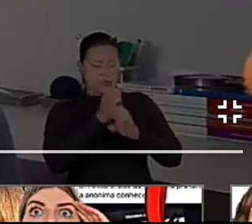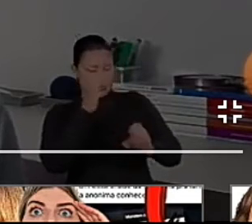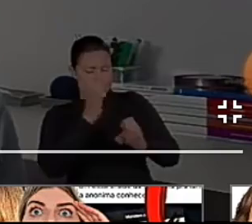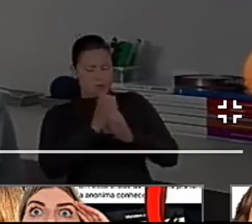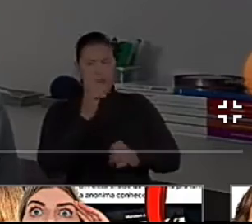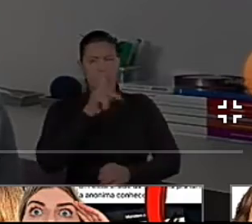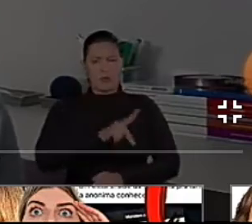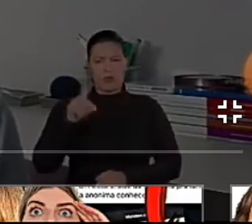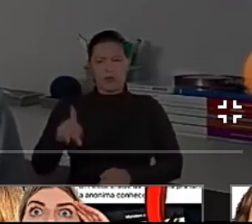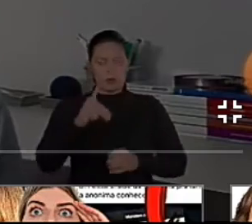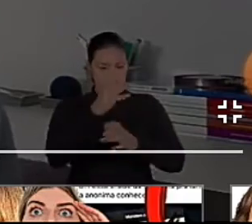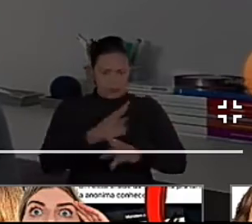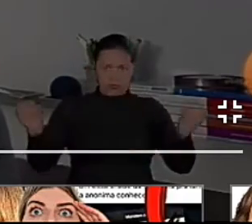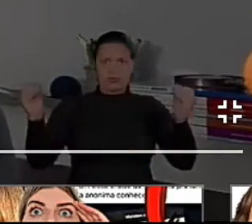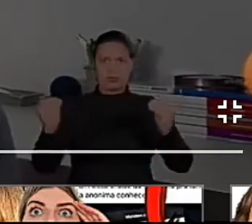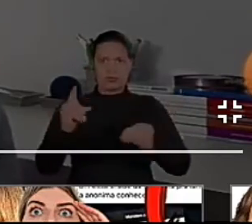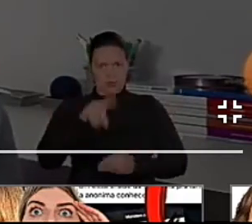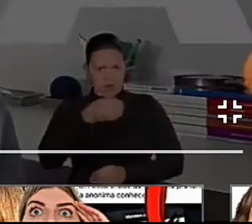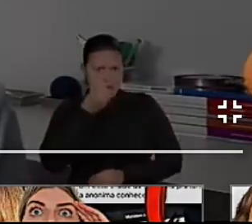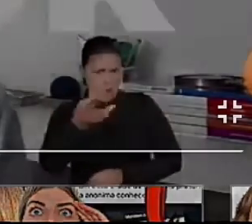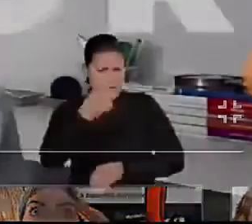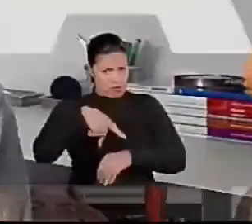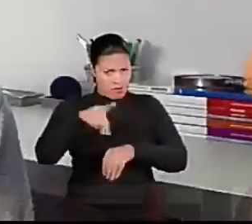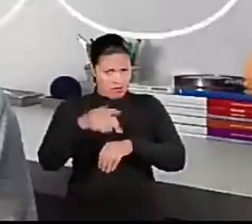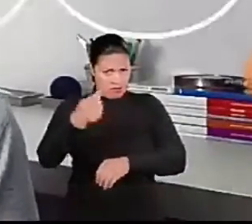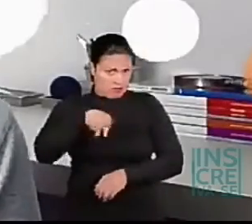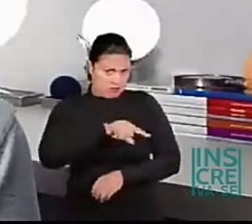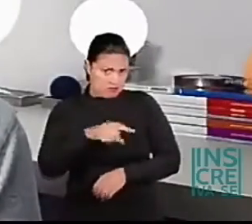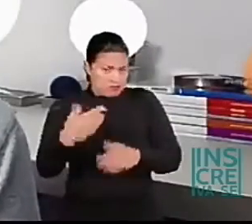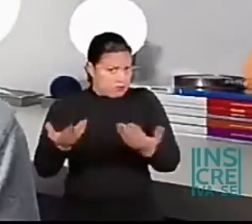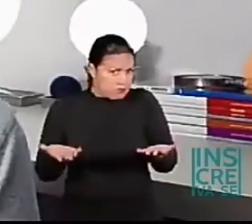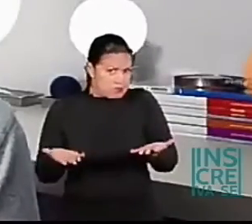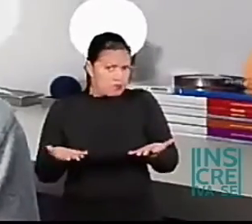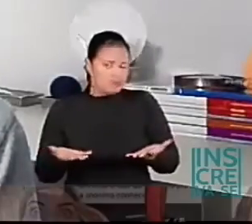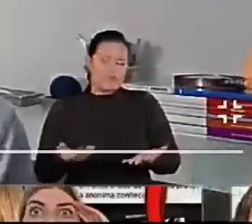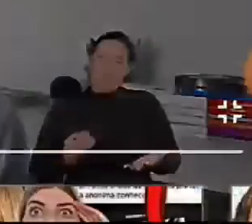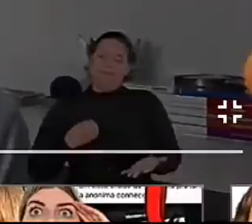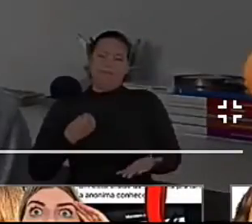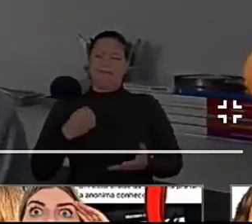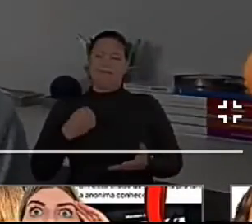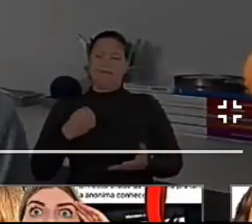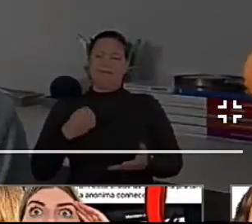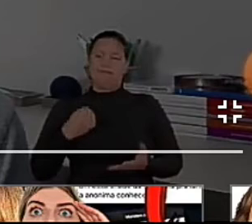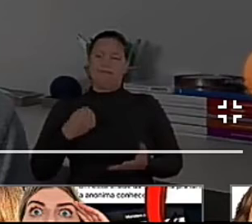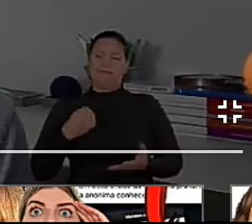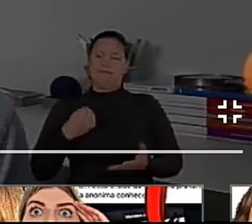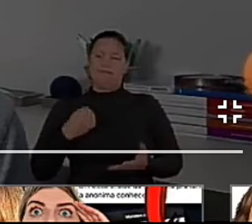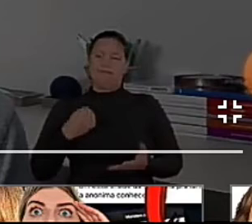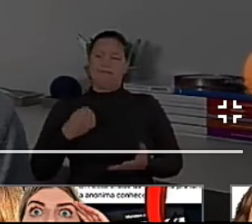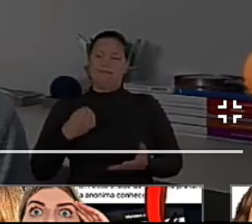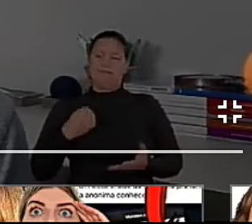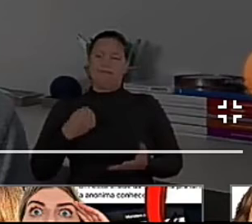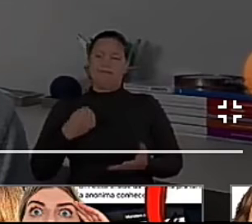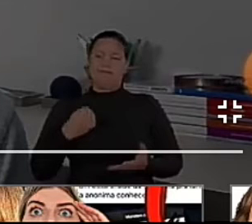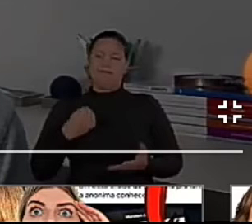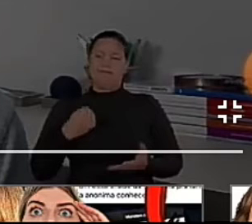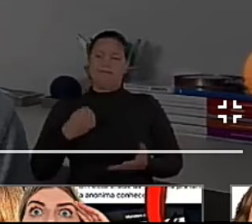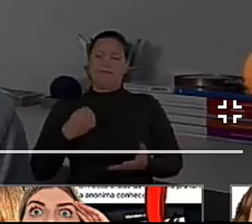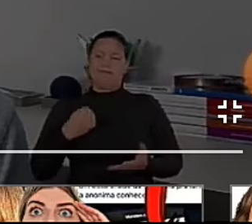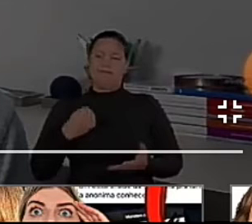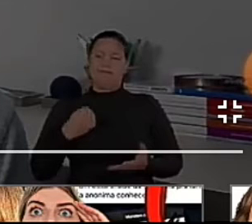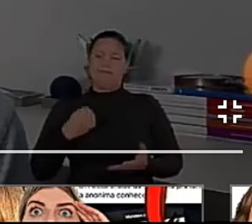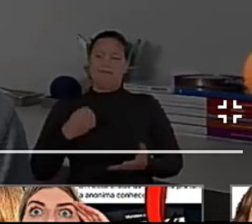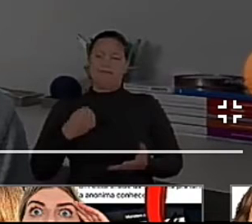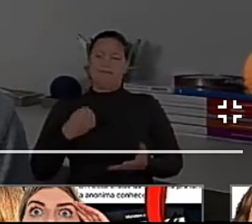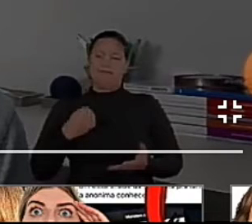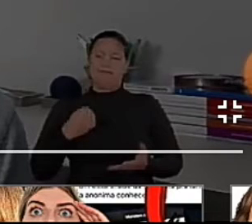sério. Engenheiros, professores, seria o melhor para o nosso país? A vida não... Meu filho, não acredito